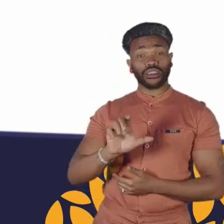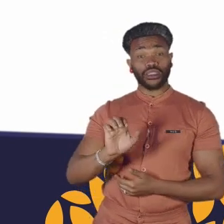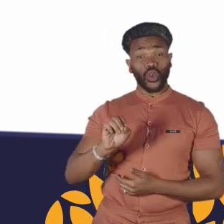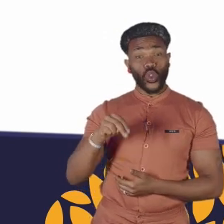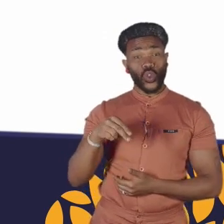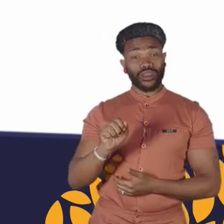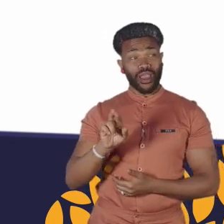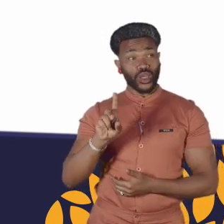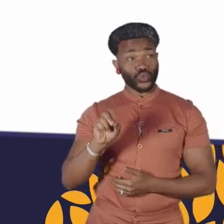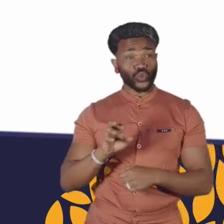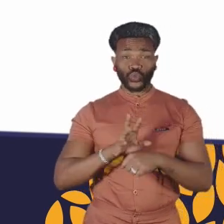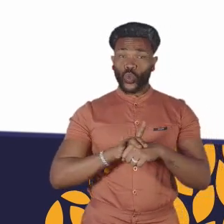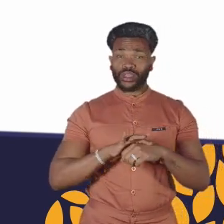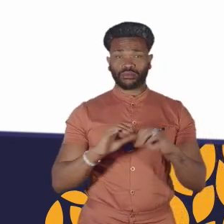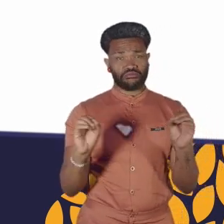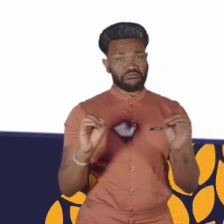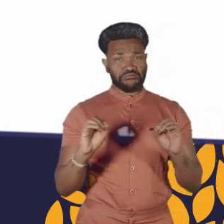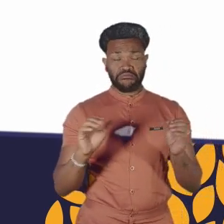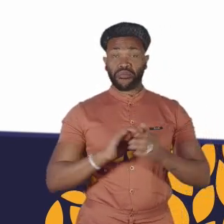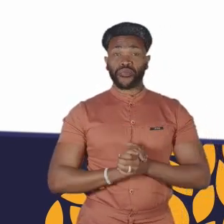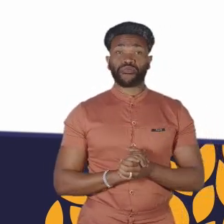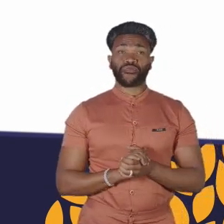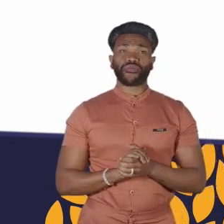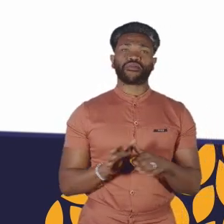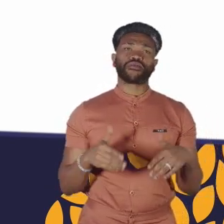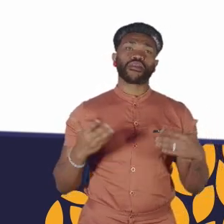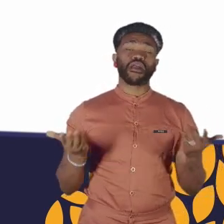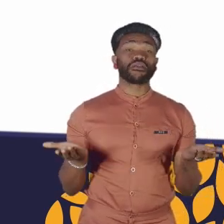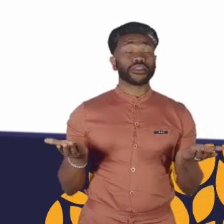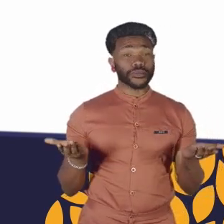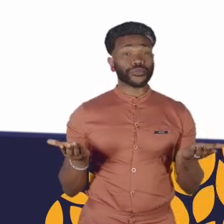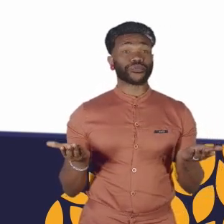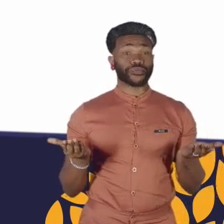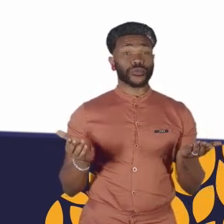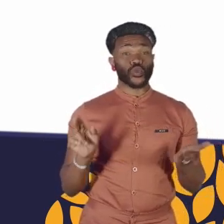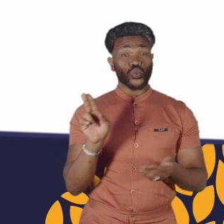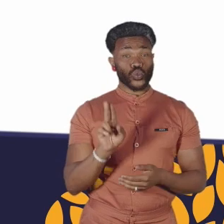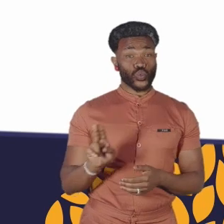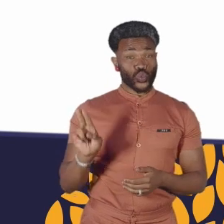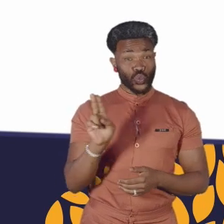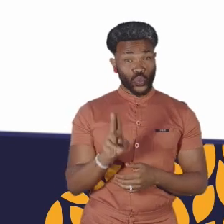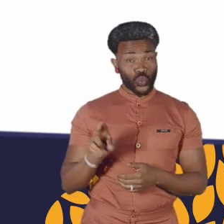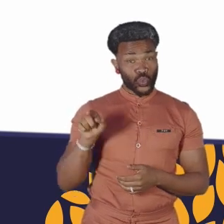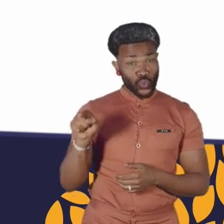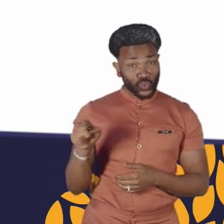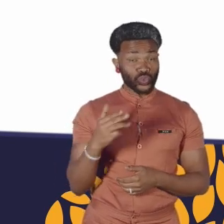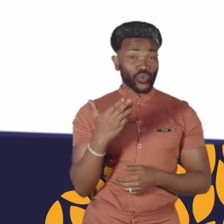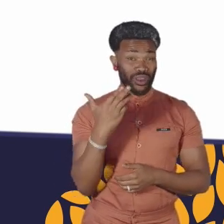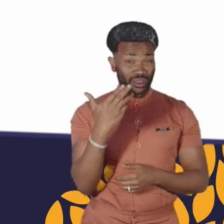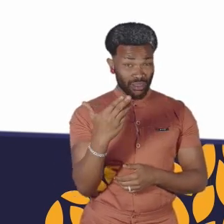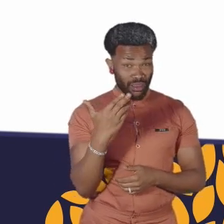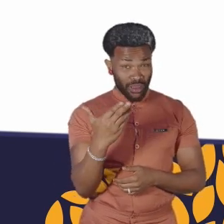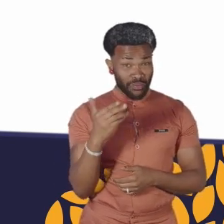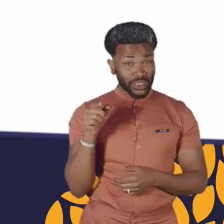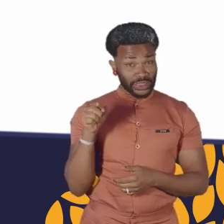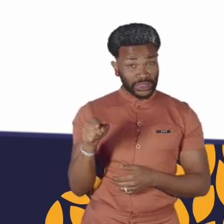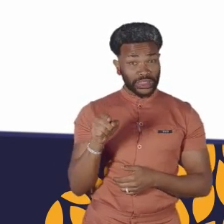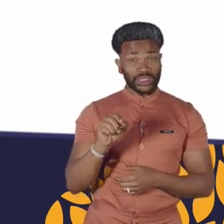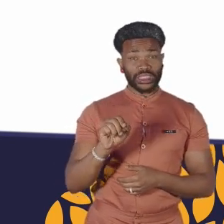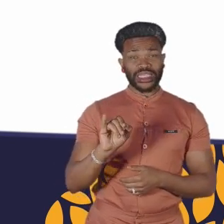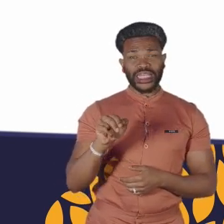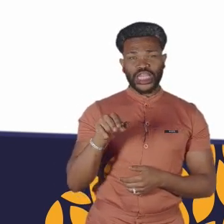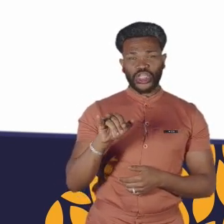nada patológico, certo? E aí, pessoal? O uso da cannabis ali índica